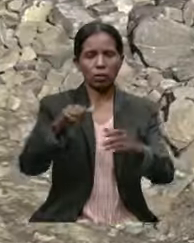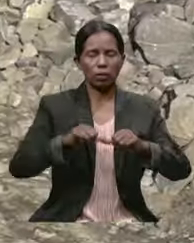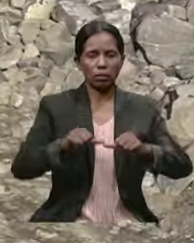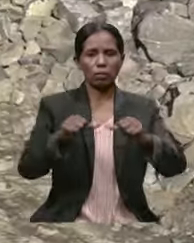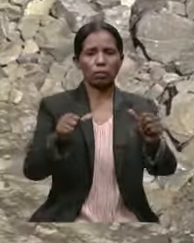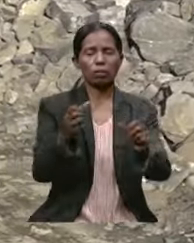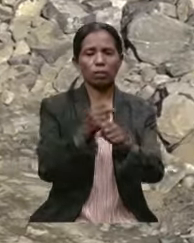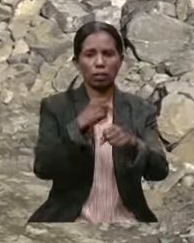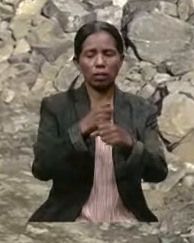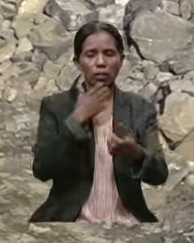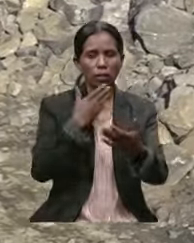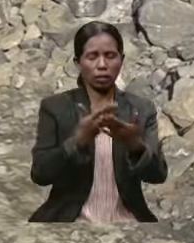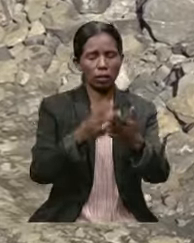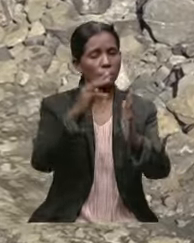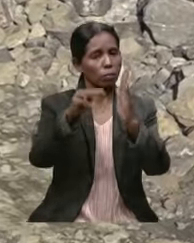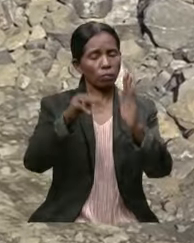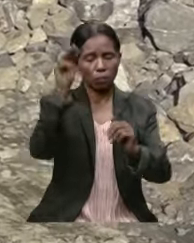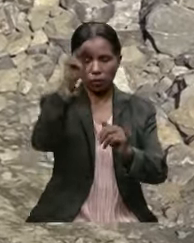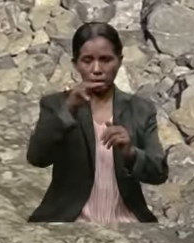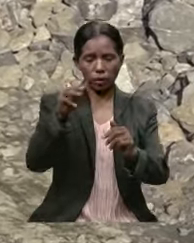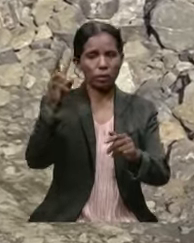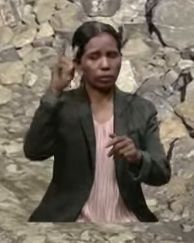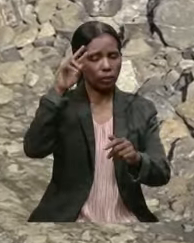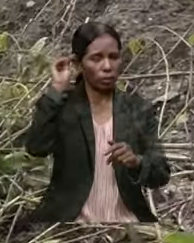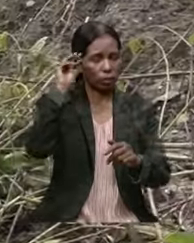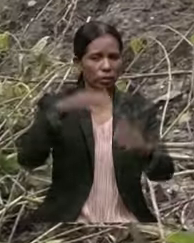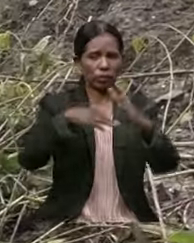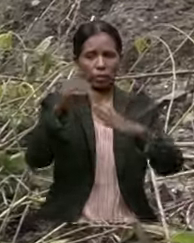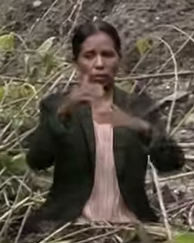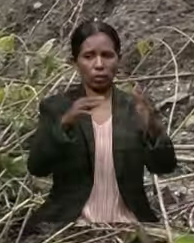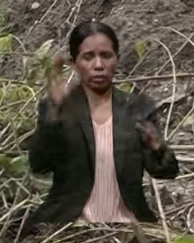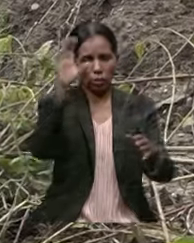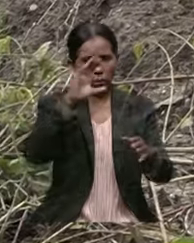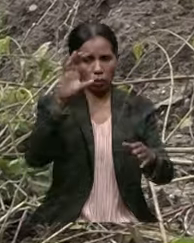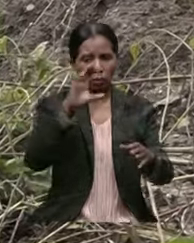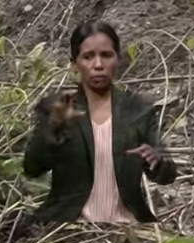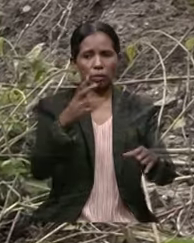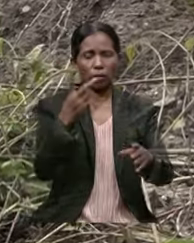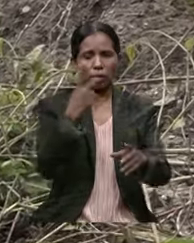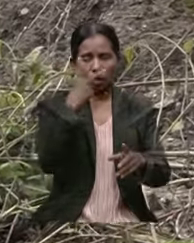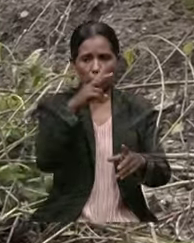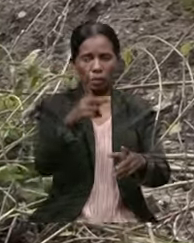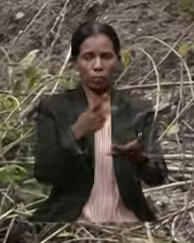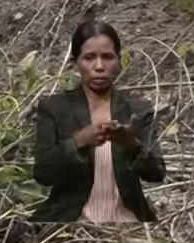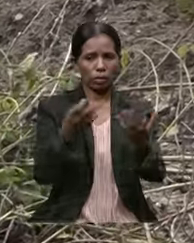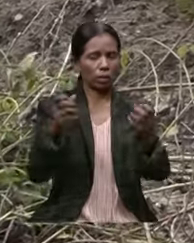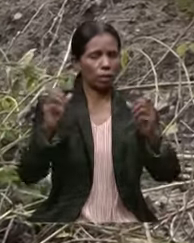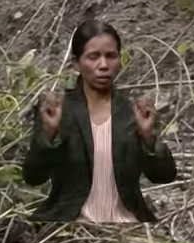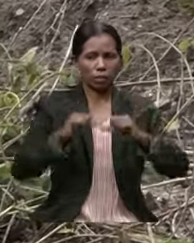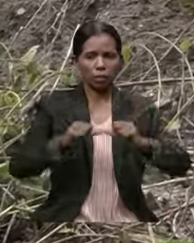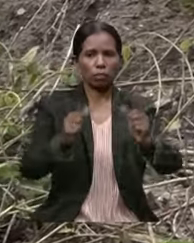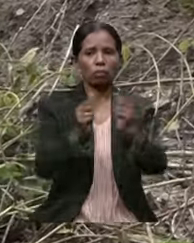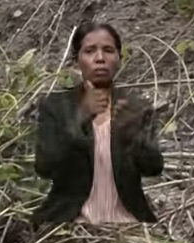município Bobonaro. E a monitorização ne, vice-ministro de infraestrutura, onde a equipa identifica andamento projeto Barak Makladun Laudiak.